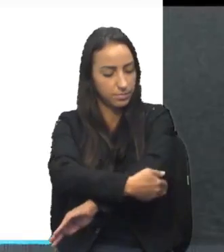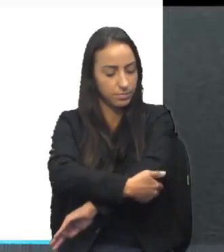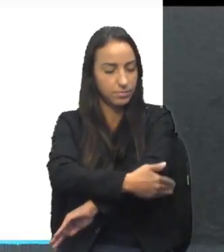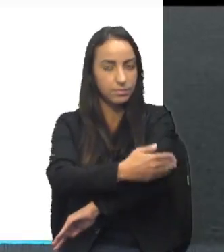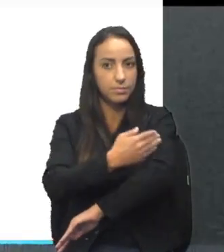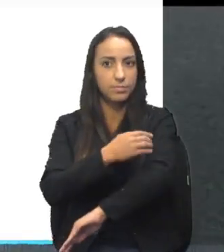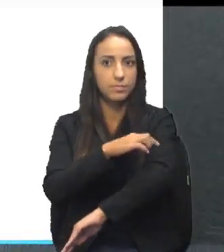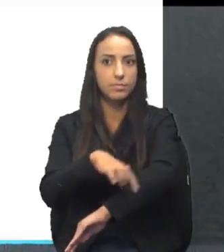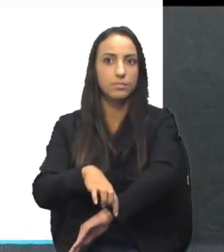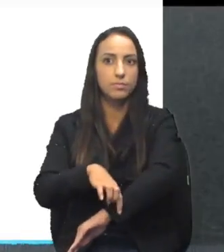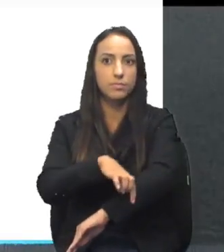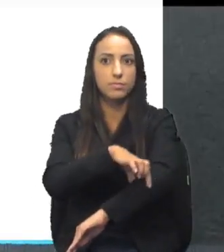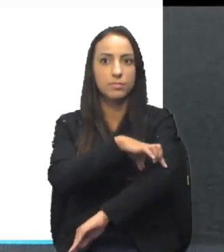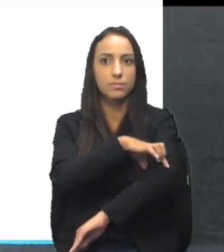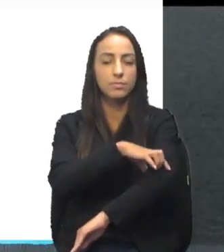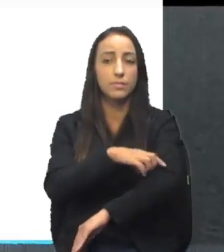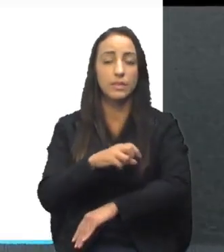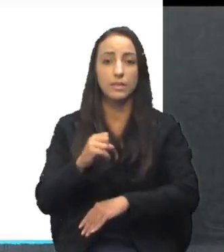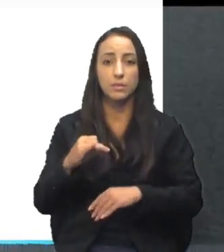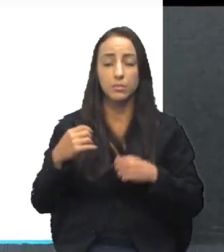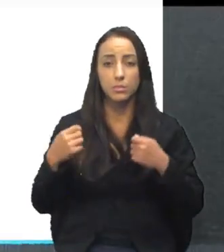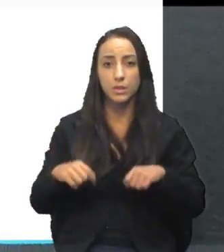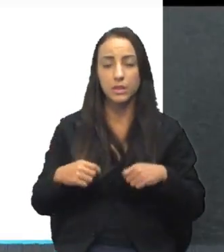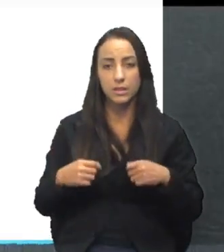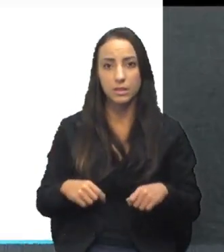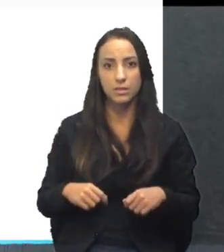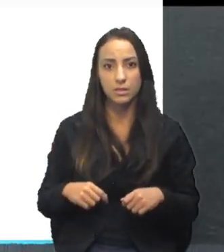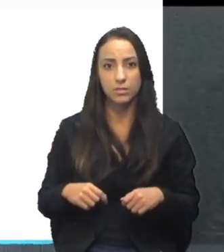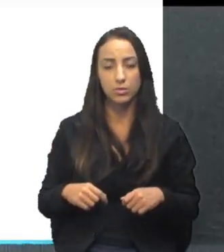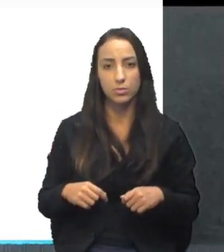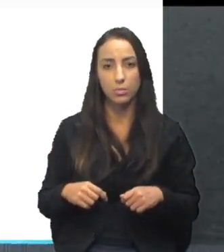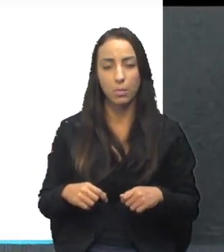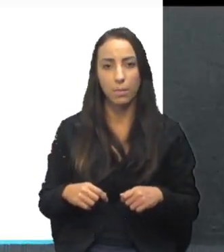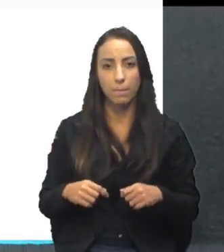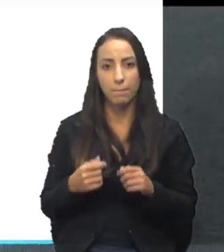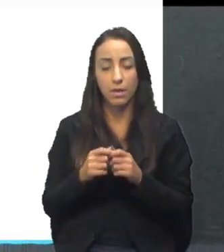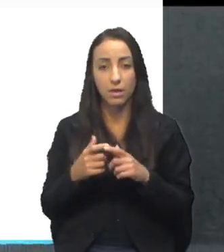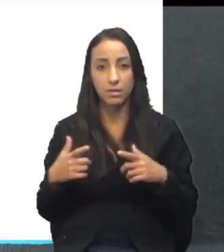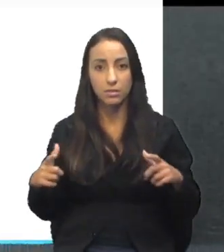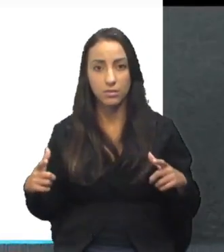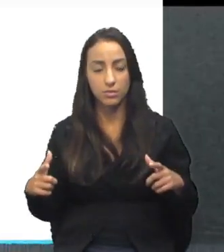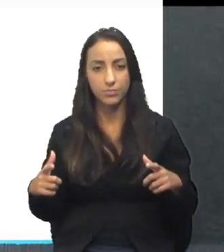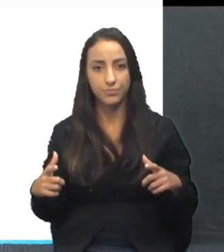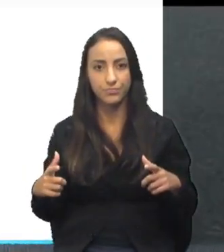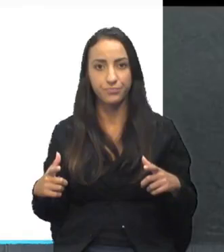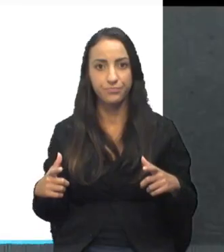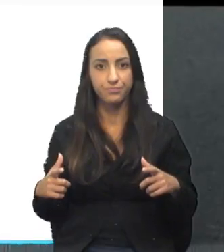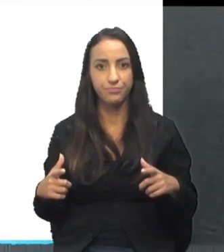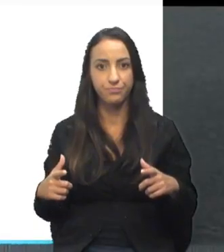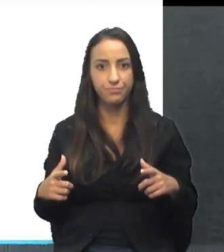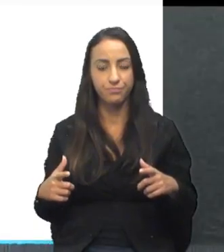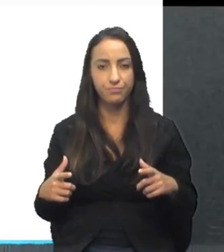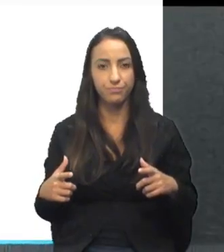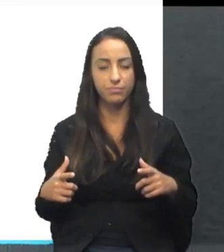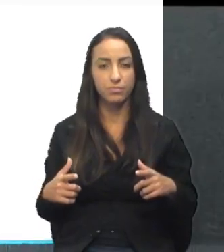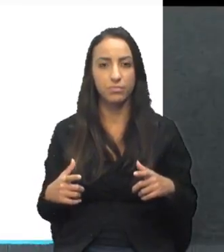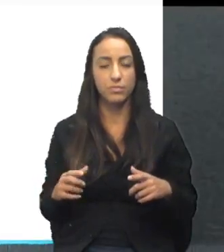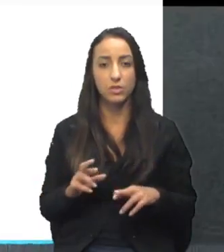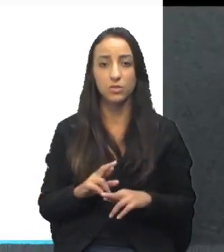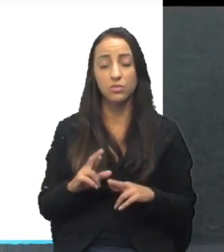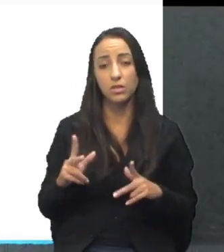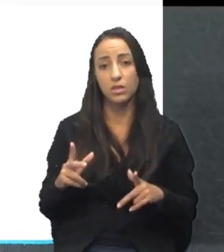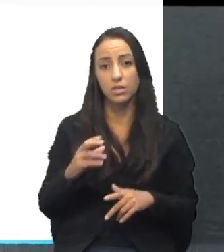eu preciso fazer o enfaixamento de grandes tensões corporais, diferente